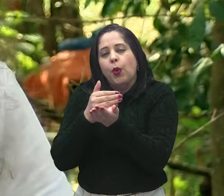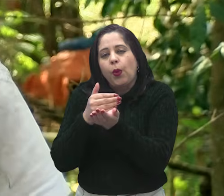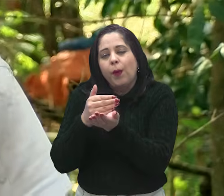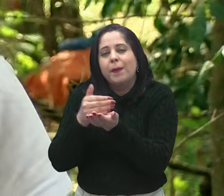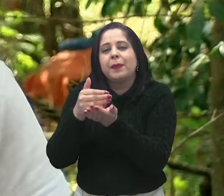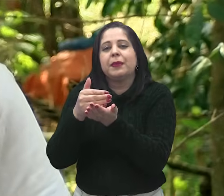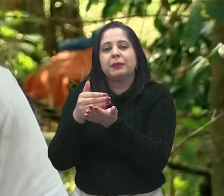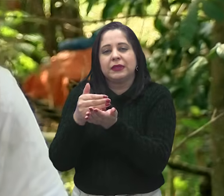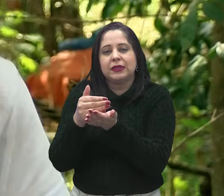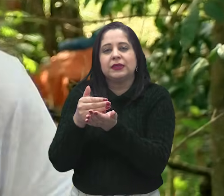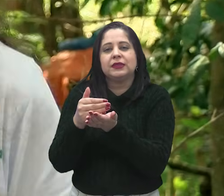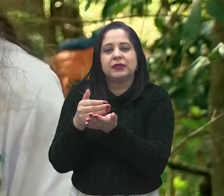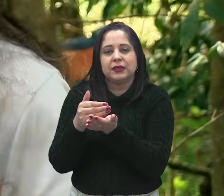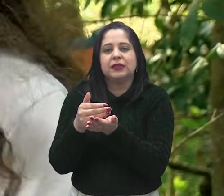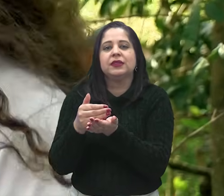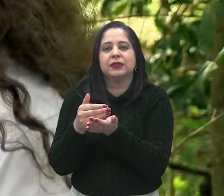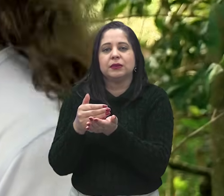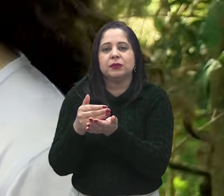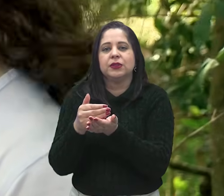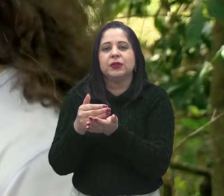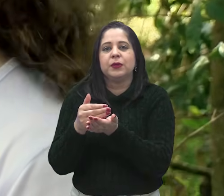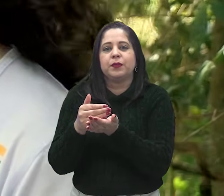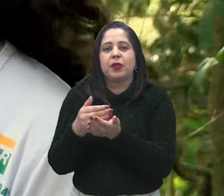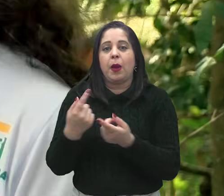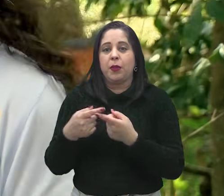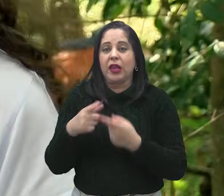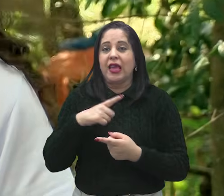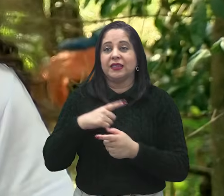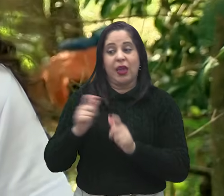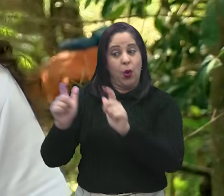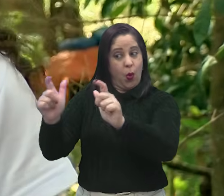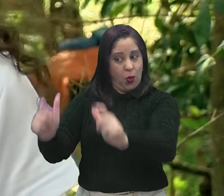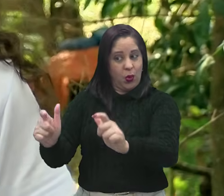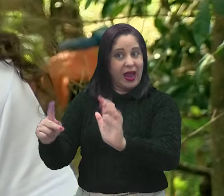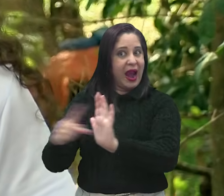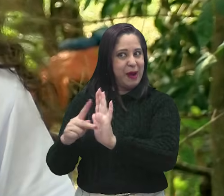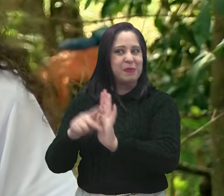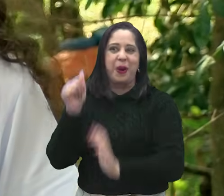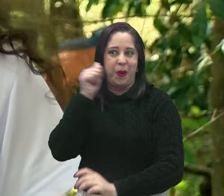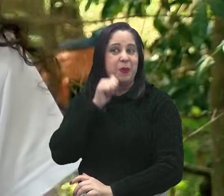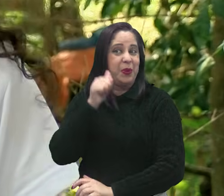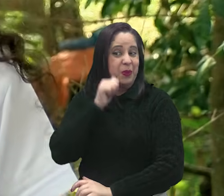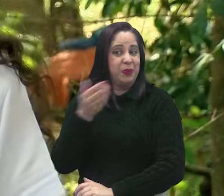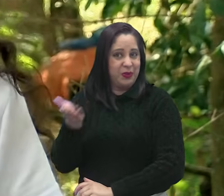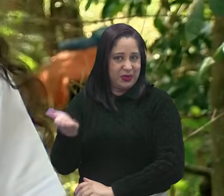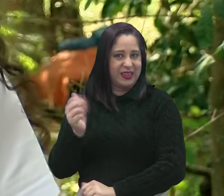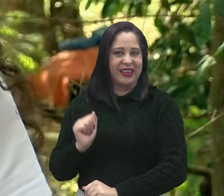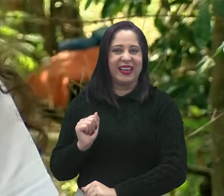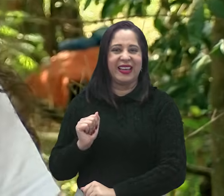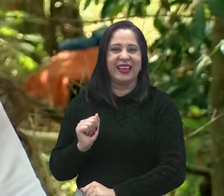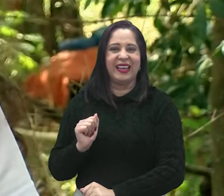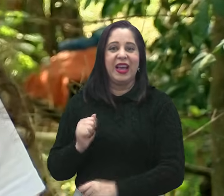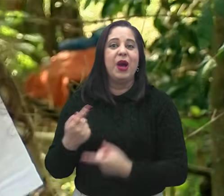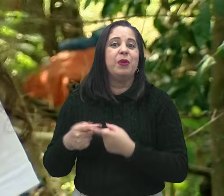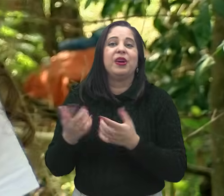o cantinho das meninas, que o seu Vicente deixou para a gente ali um espaçozinho para a gente fazer a horta, porque a gente queria fazer e eles falavam,